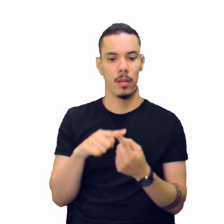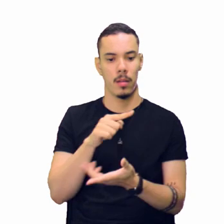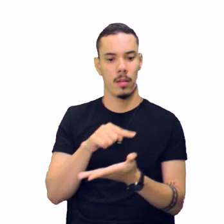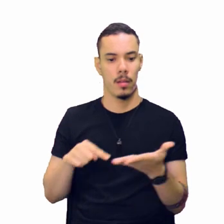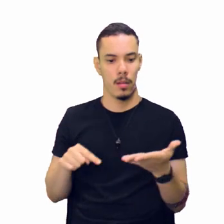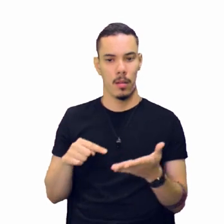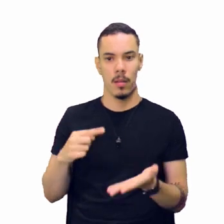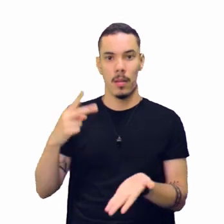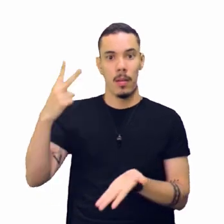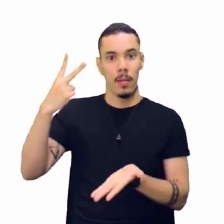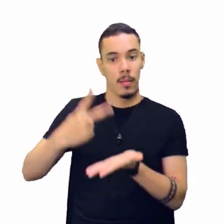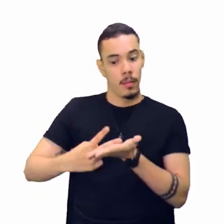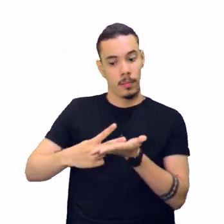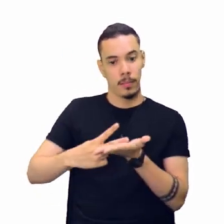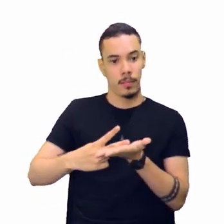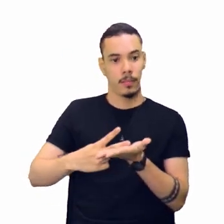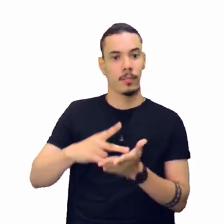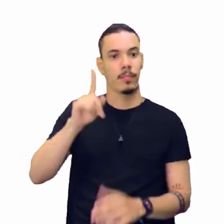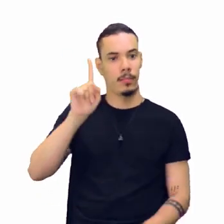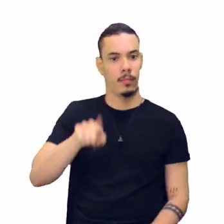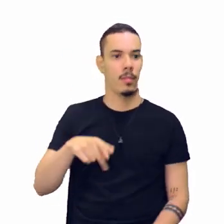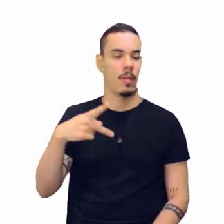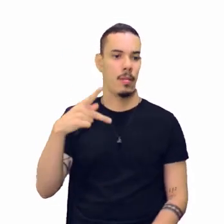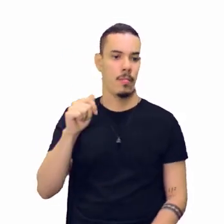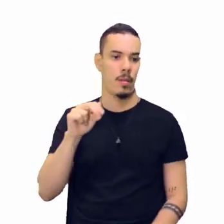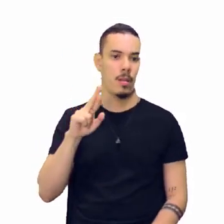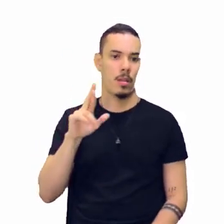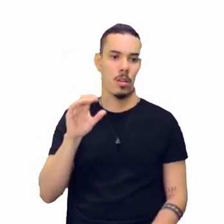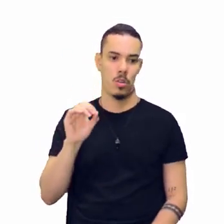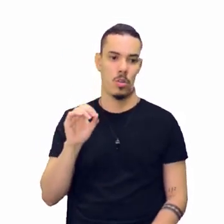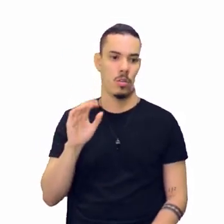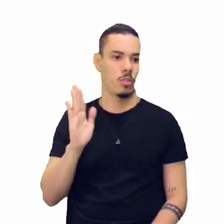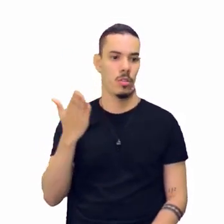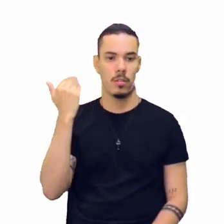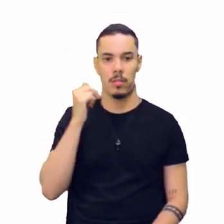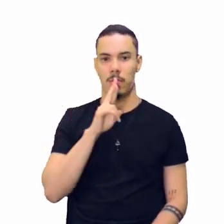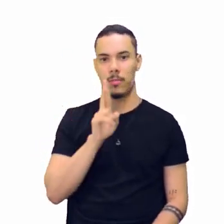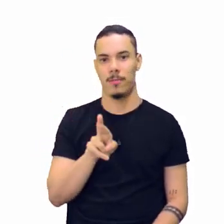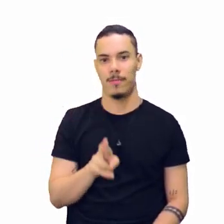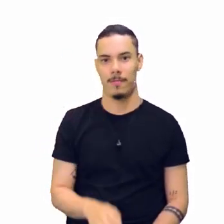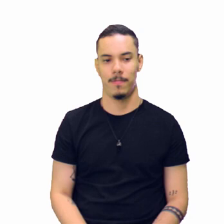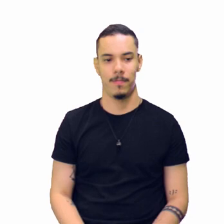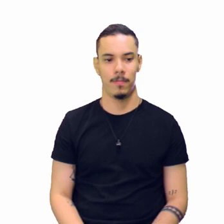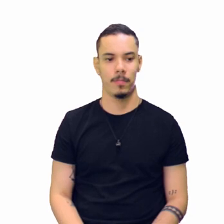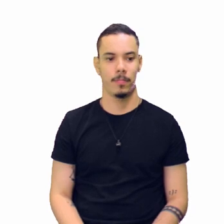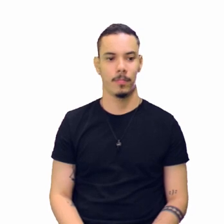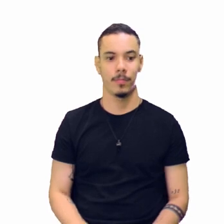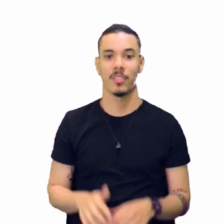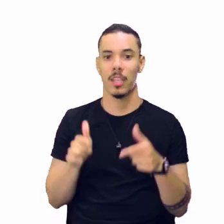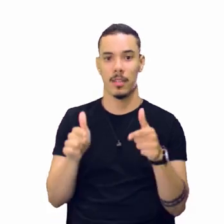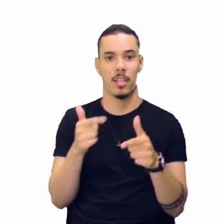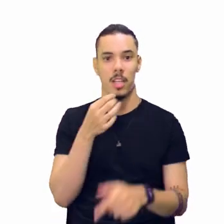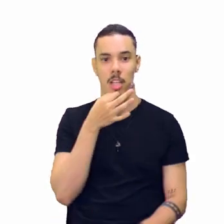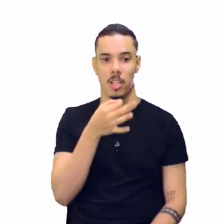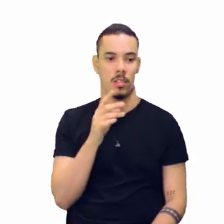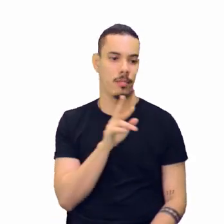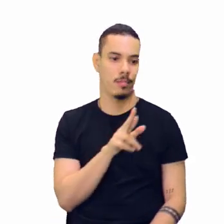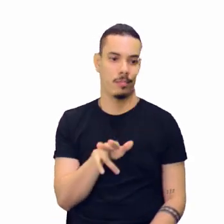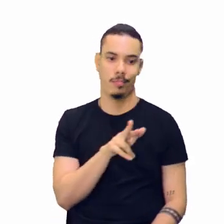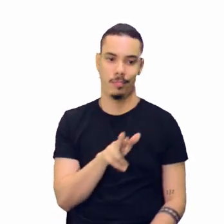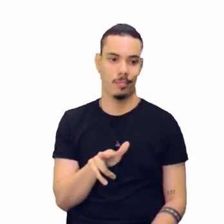na penúltima, eu tenho paroxítona. Então, já tenho aqui o gabarito. A crítica não é, porque